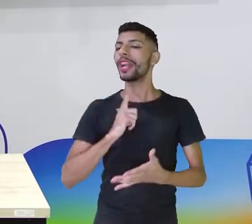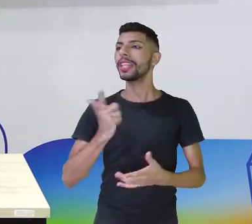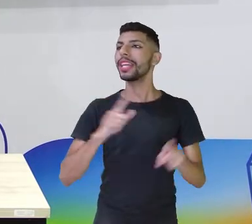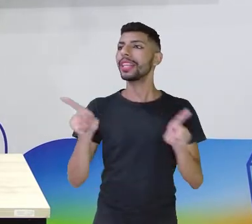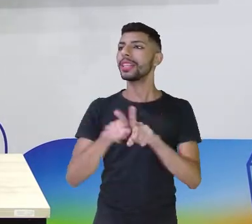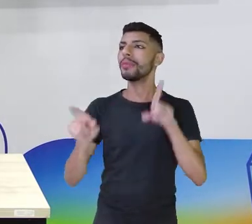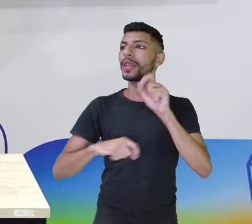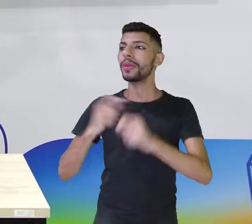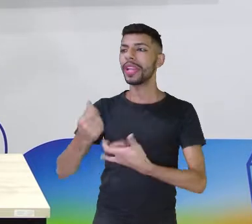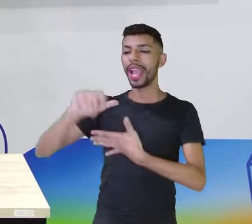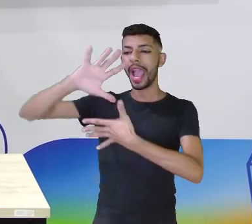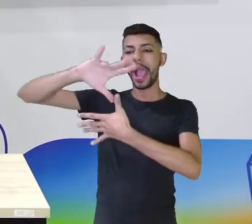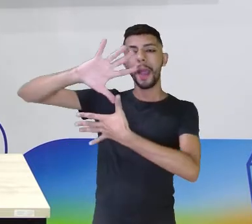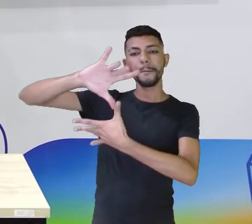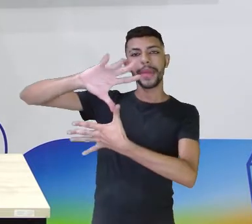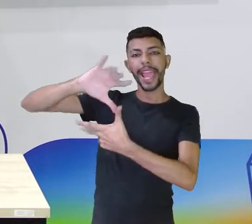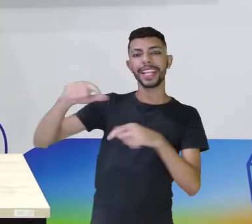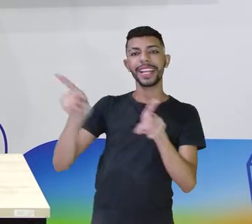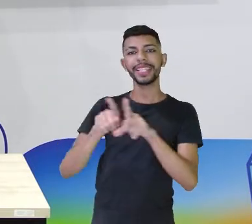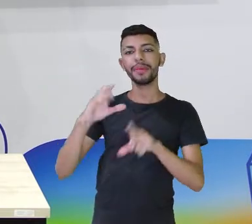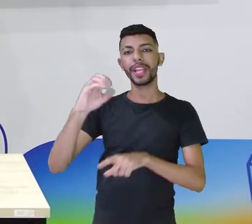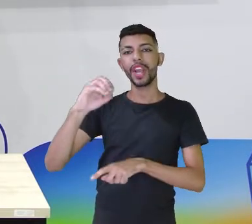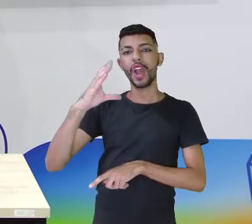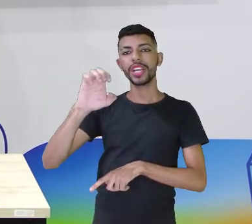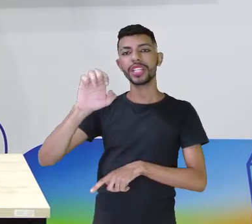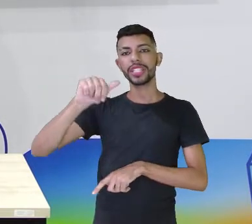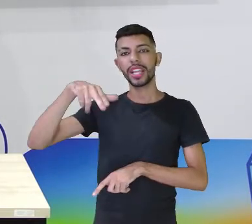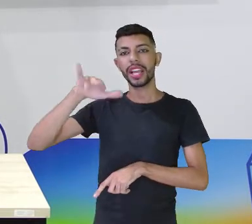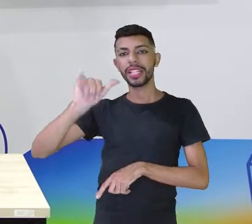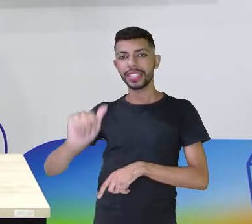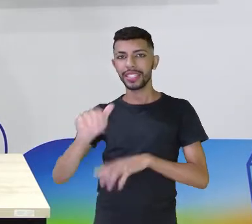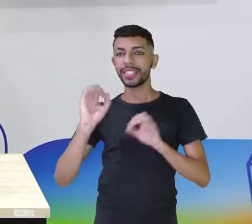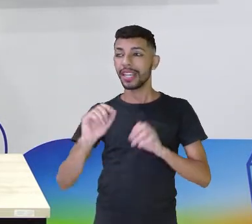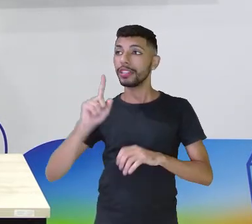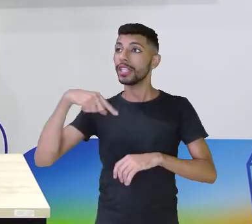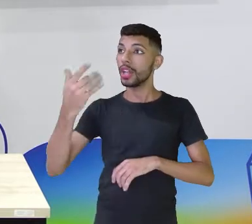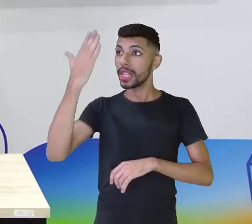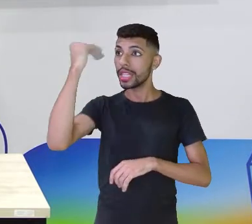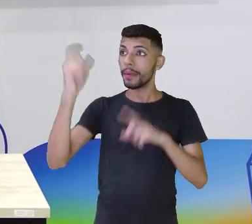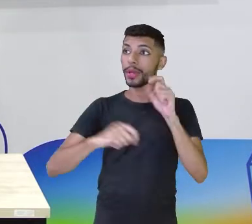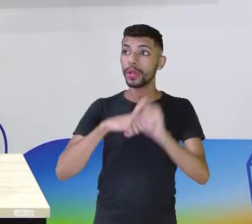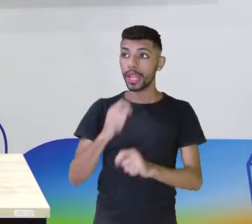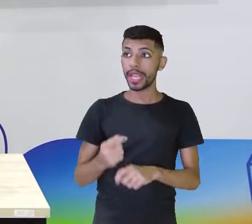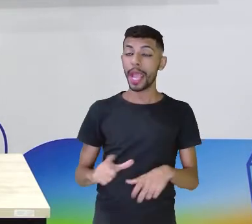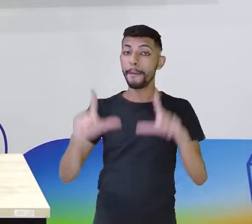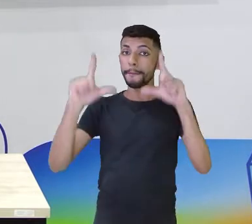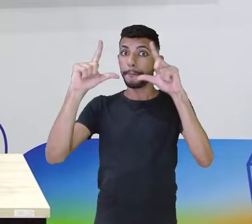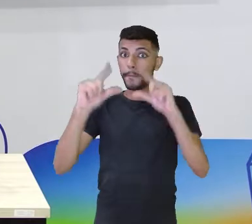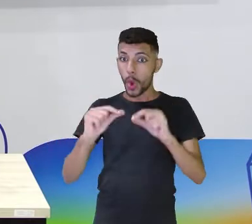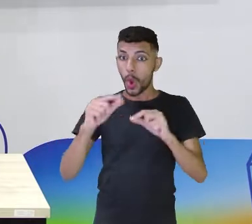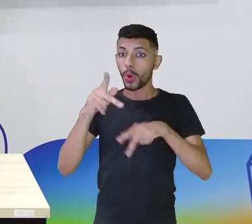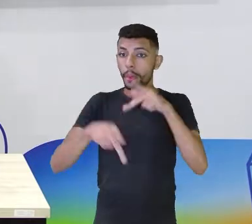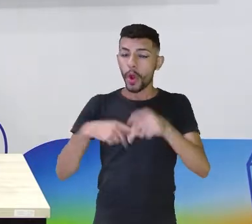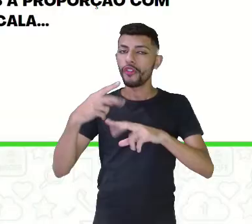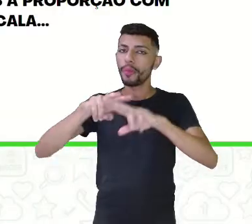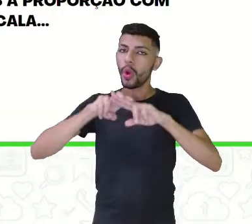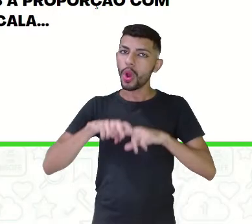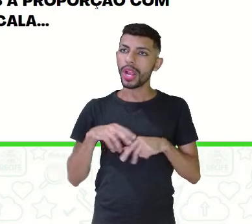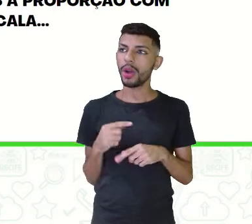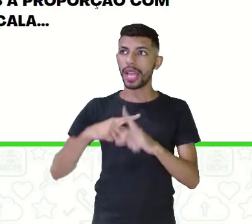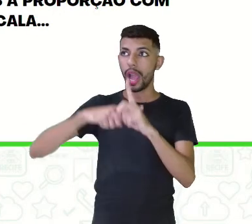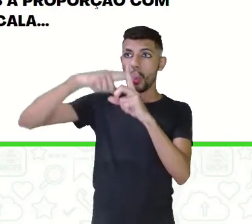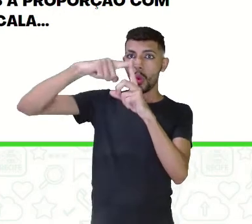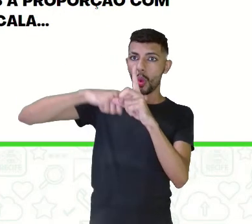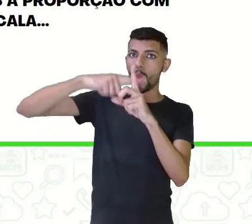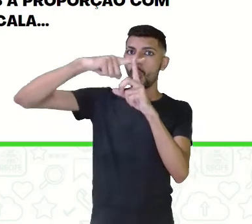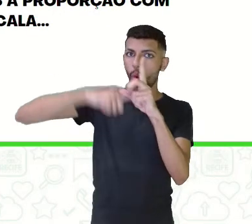a Oceania, que a gente sabe que é pouco habitada devido à sua temperatura. Eu deixo